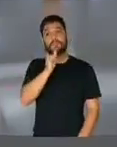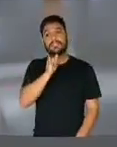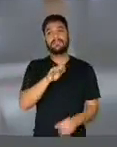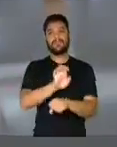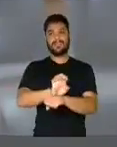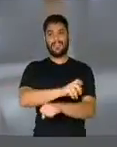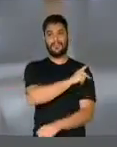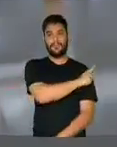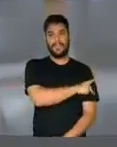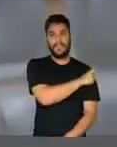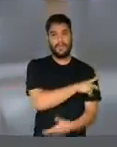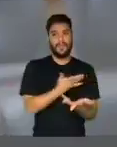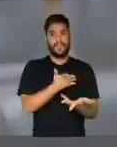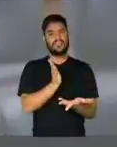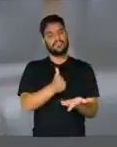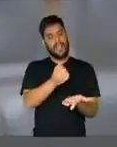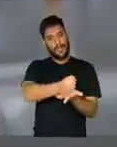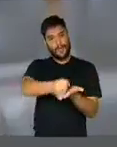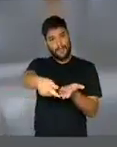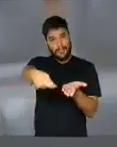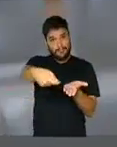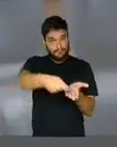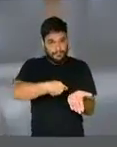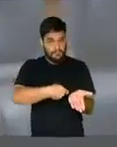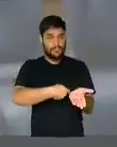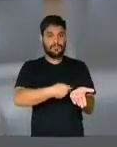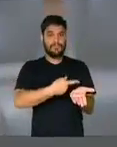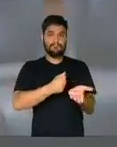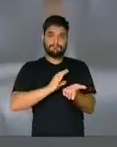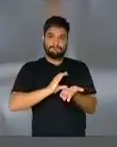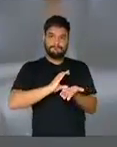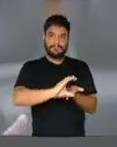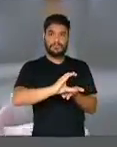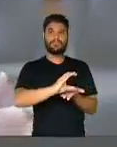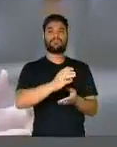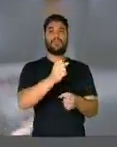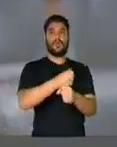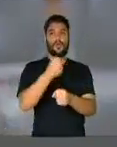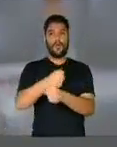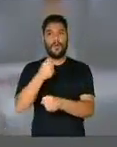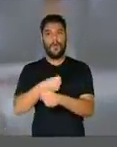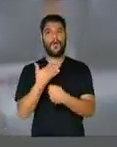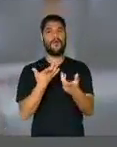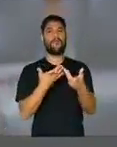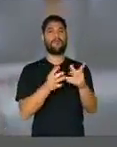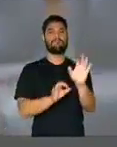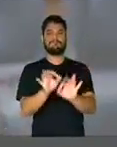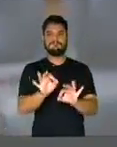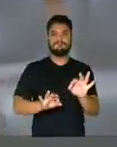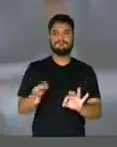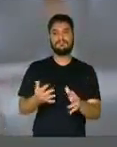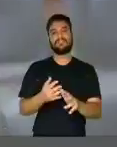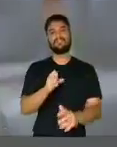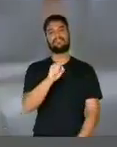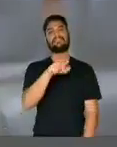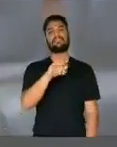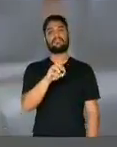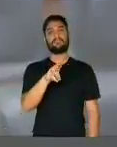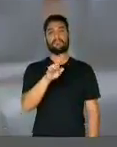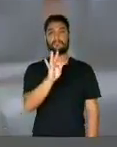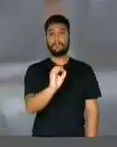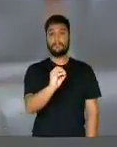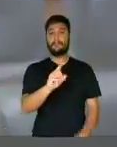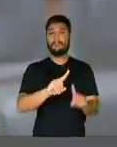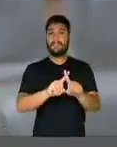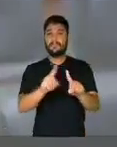Piauí, foi celebrado para fazer obras de financiamento, de infraestrutura e saneamento, e na